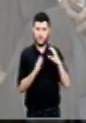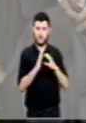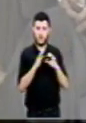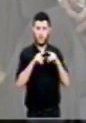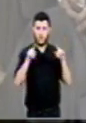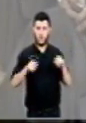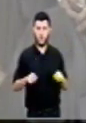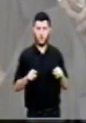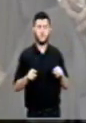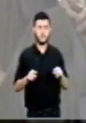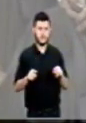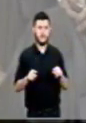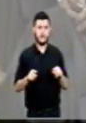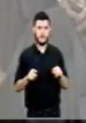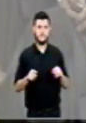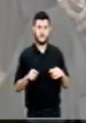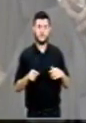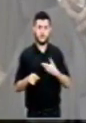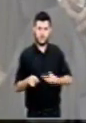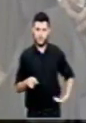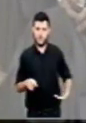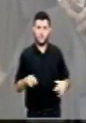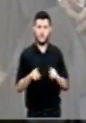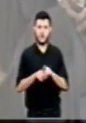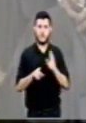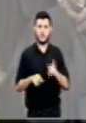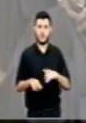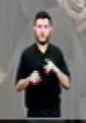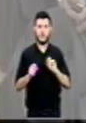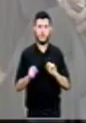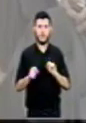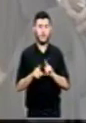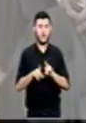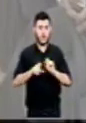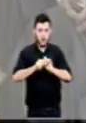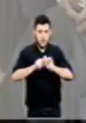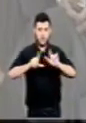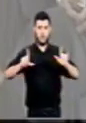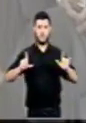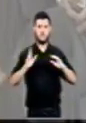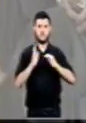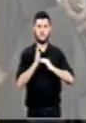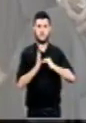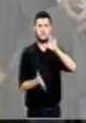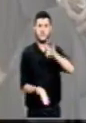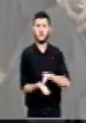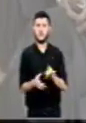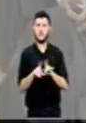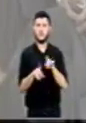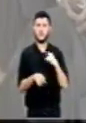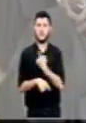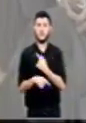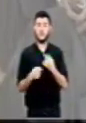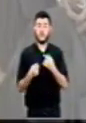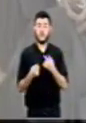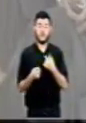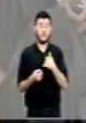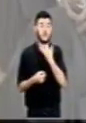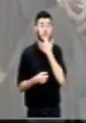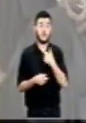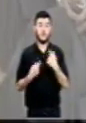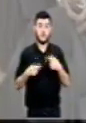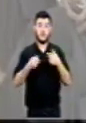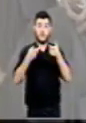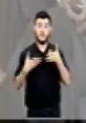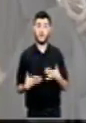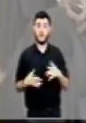do Senado Federal. Tudo isso feito às claras. E aqui, preciso avançar um pouco mais, considerando